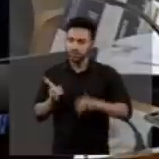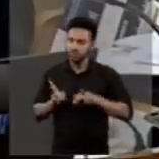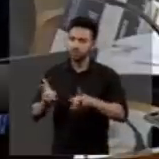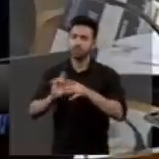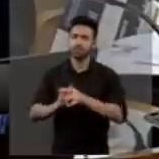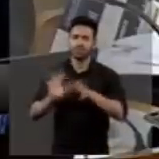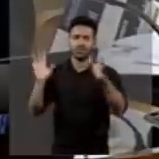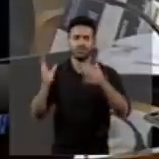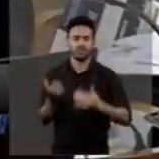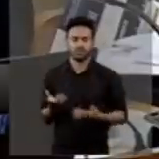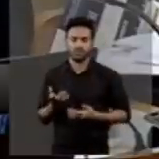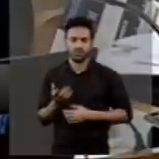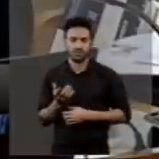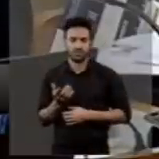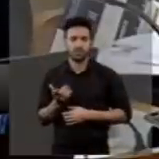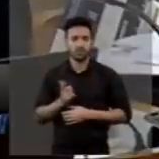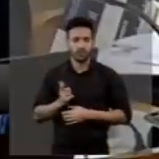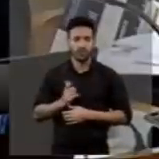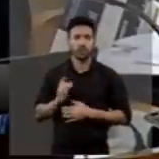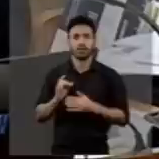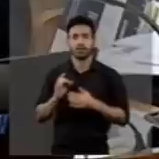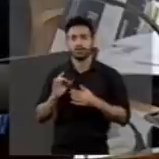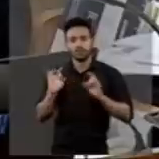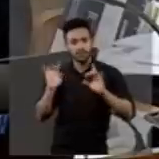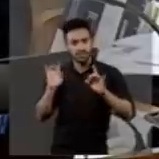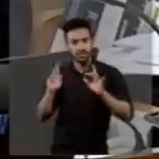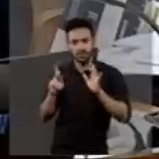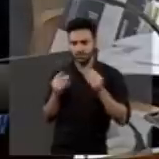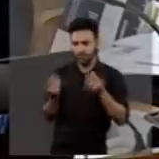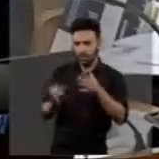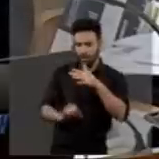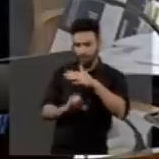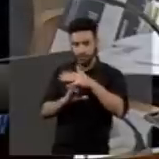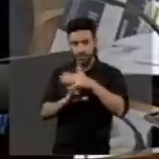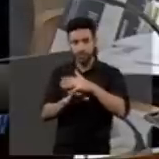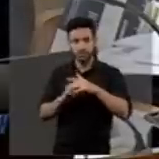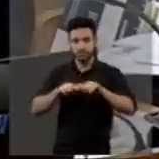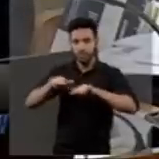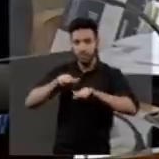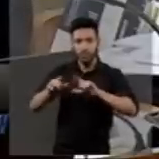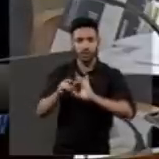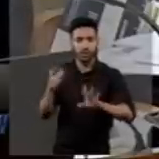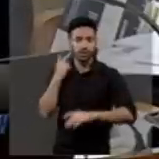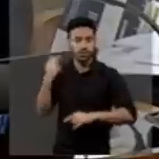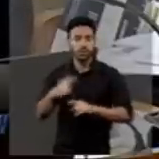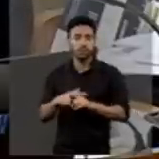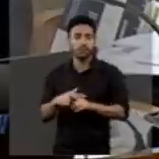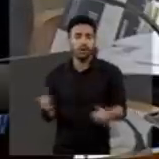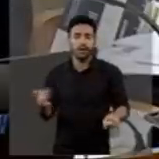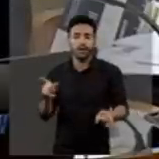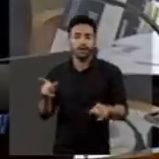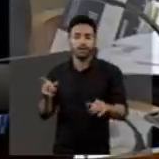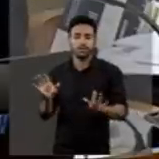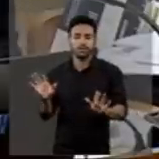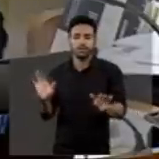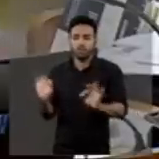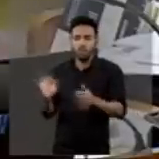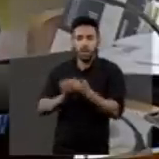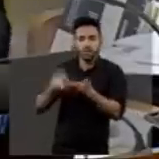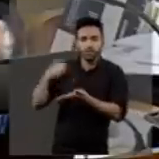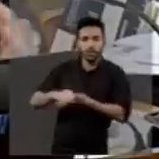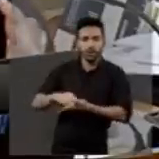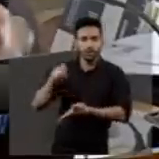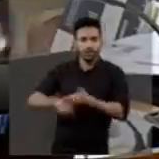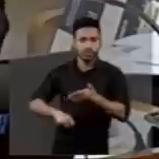a autorização especial, a licença especial para atuar sem que pague os tributos.